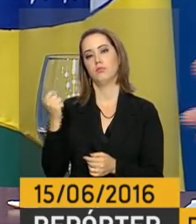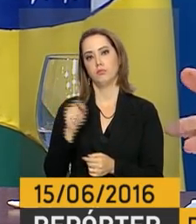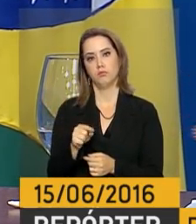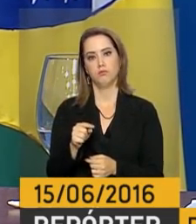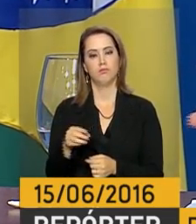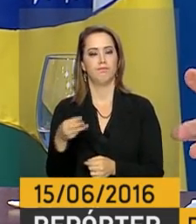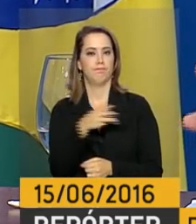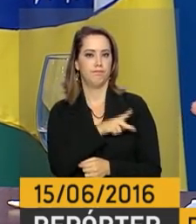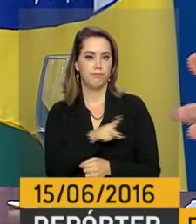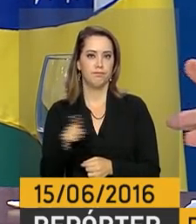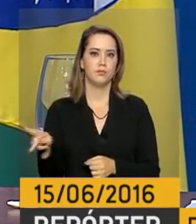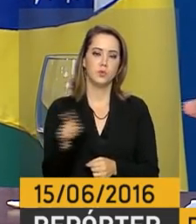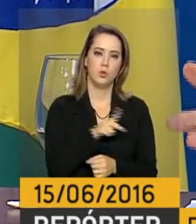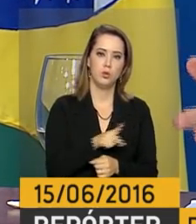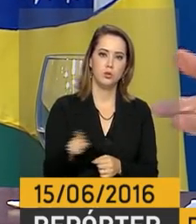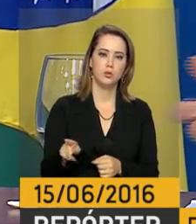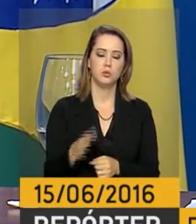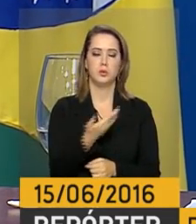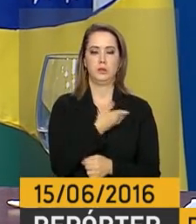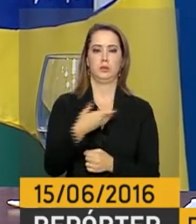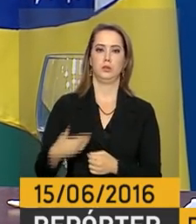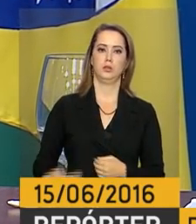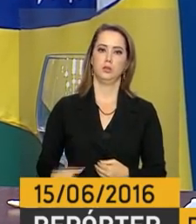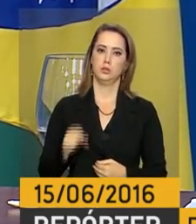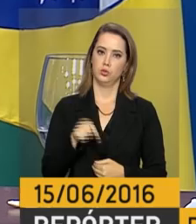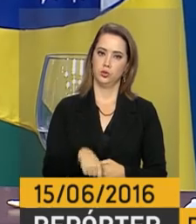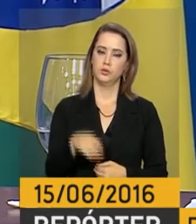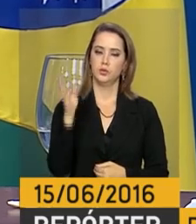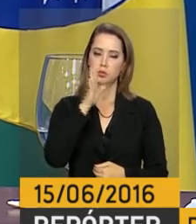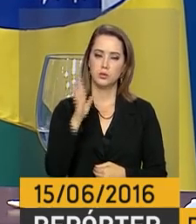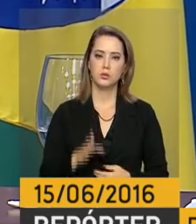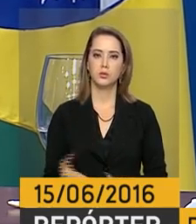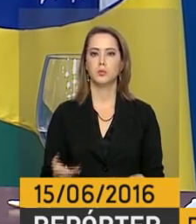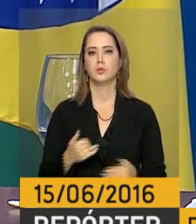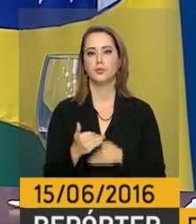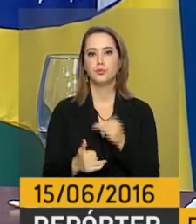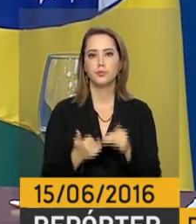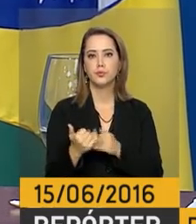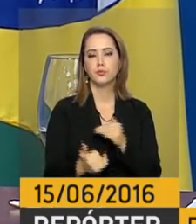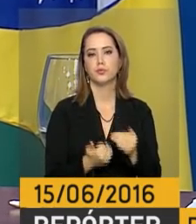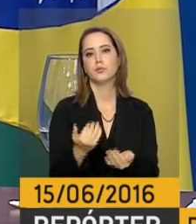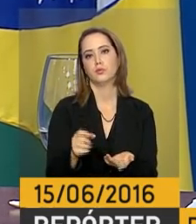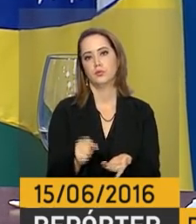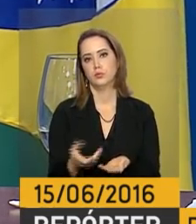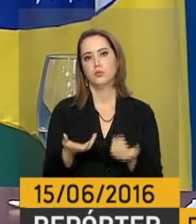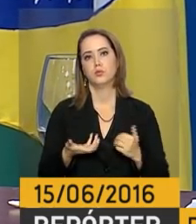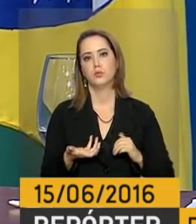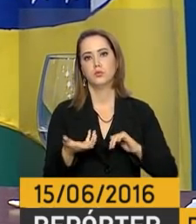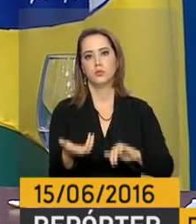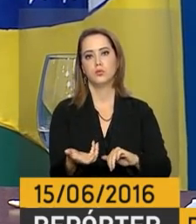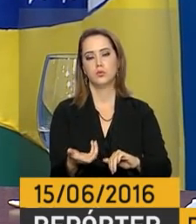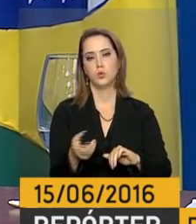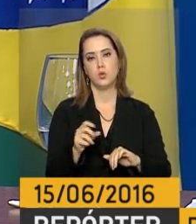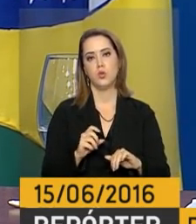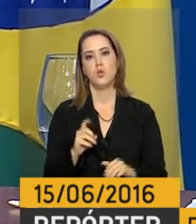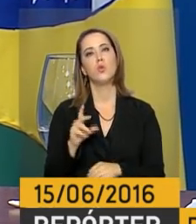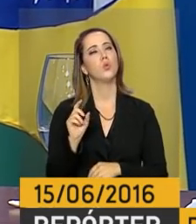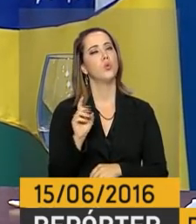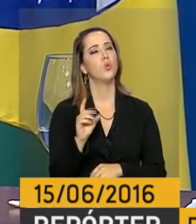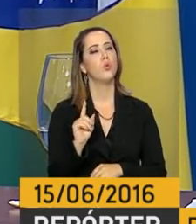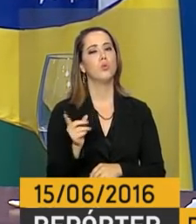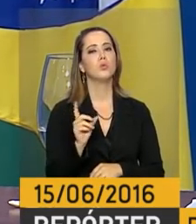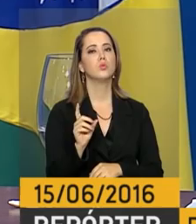aqui. É assim que nós estamos interessando esse assunto eh com o Congresso Nacional, não é aqui um